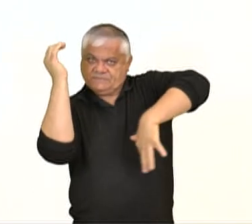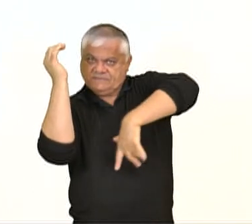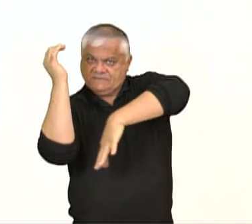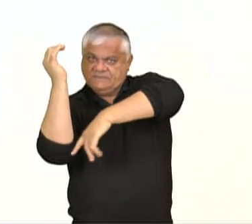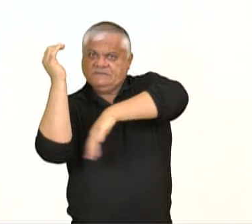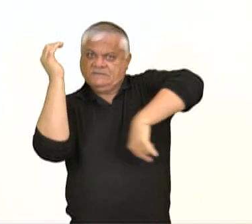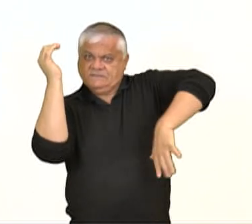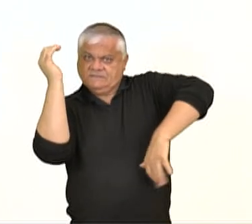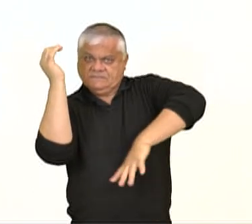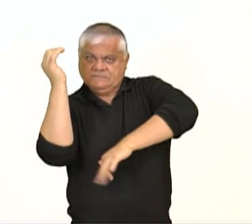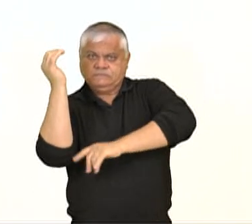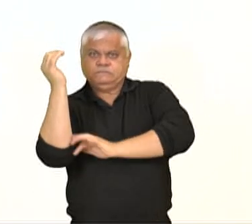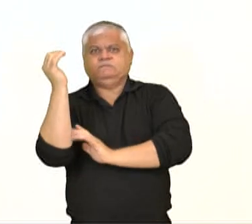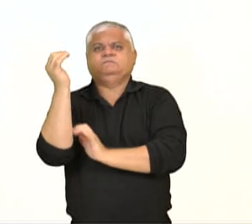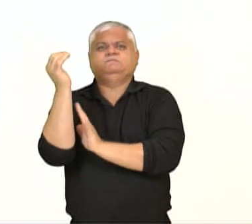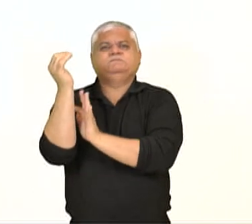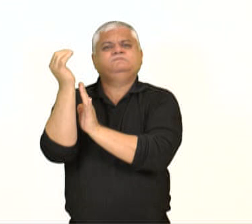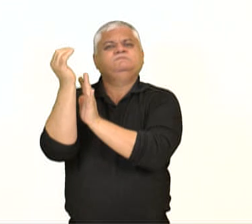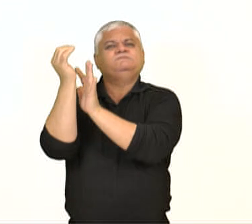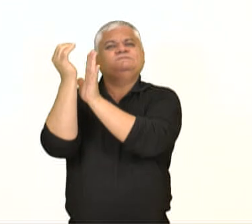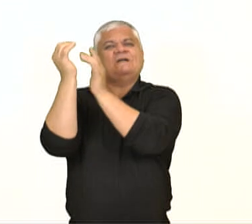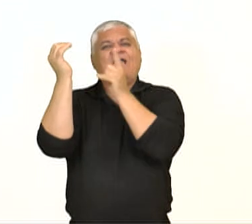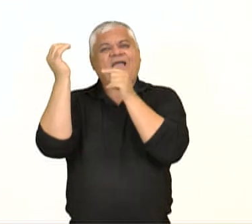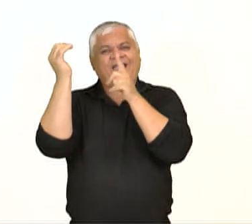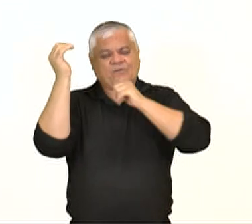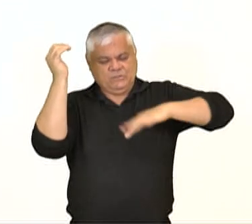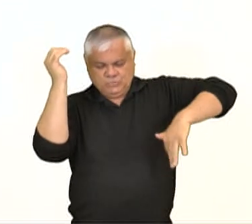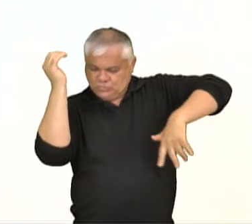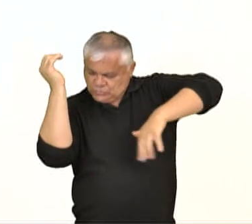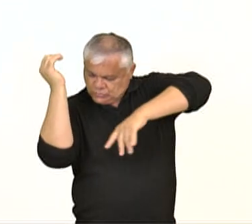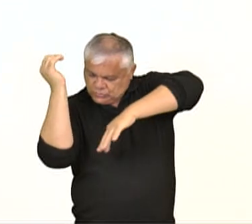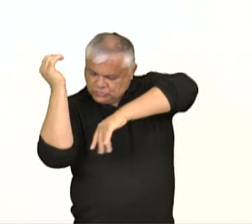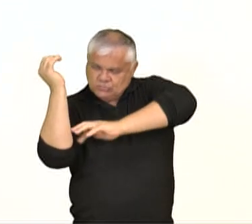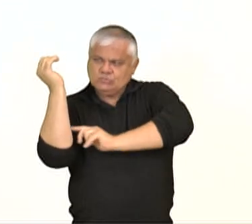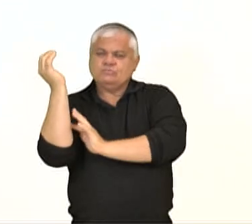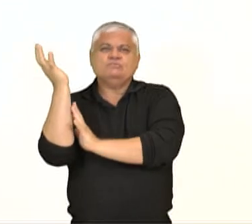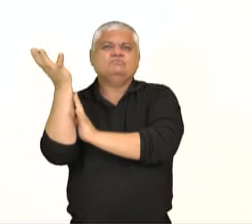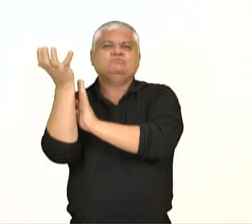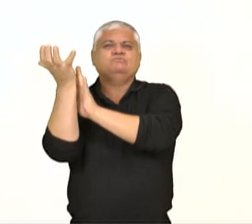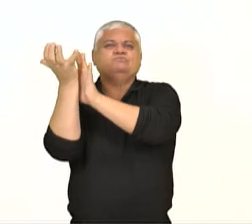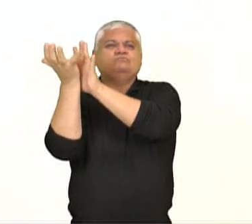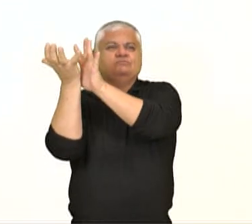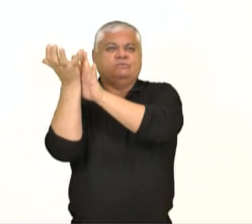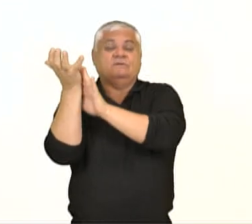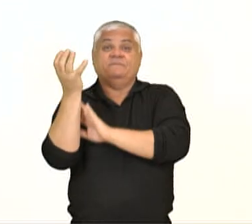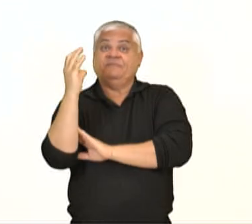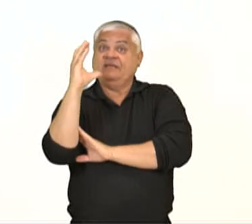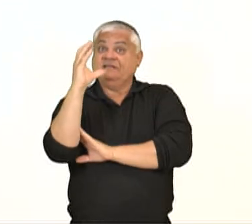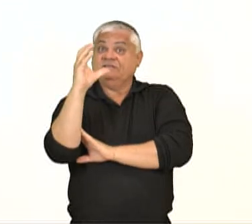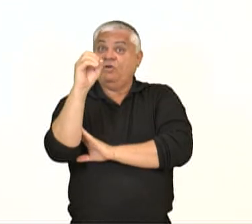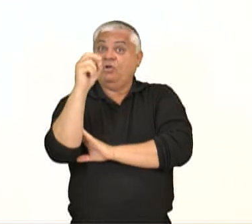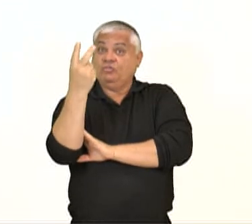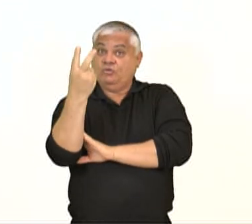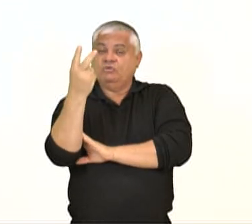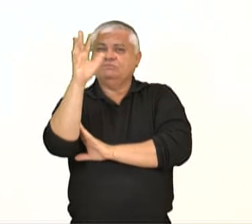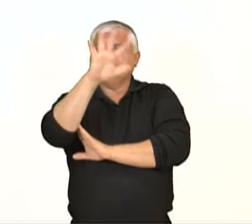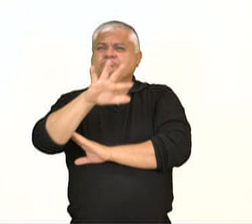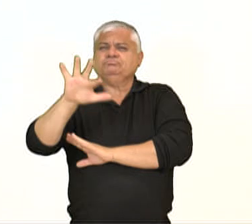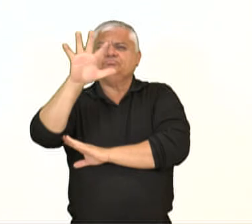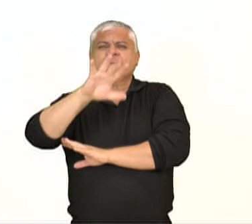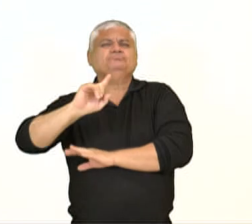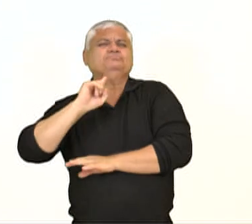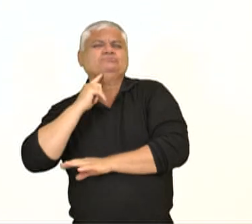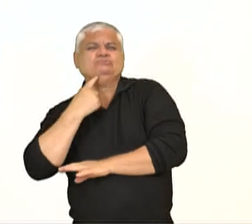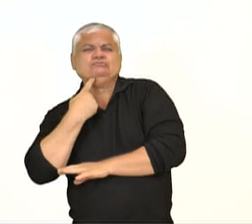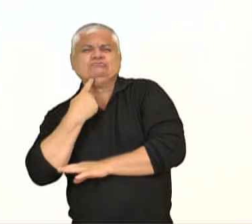raízes, ok? Como nós já falamos e mostramos. O gás carbônico, o CO2, ele está presente no ar